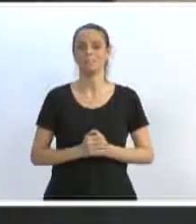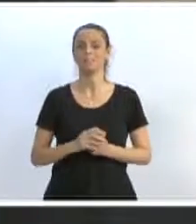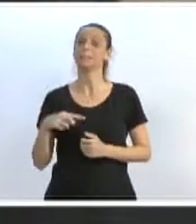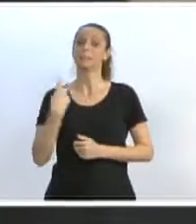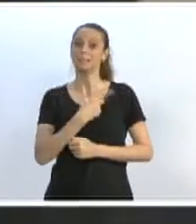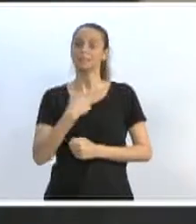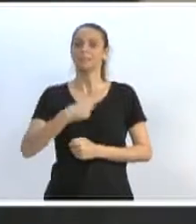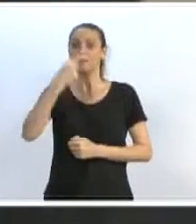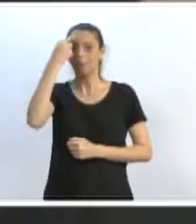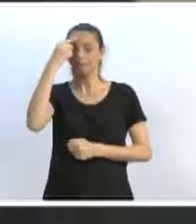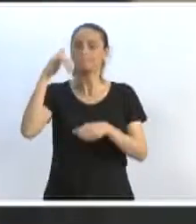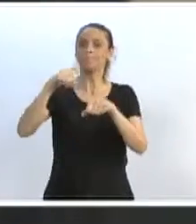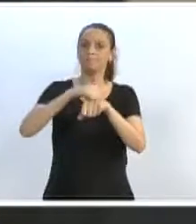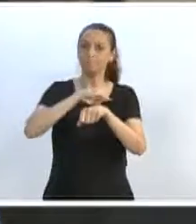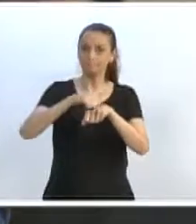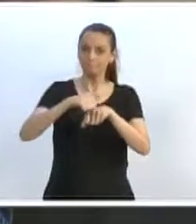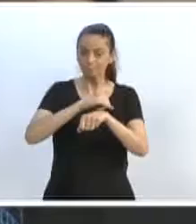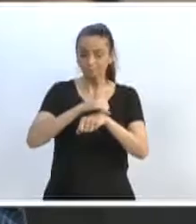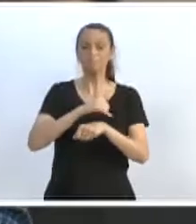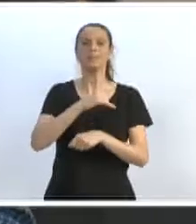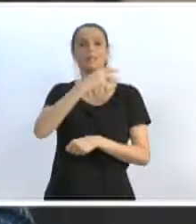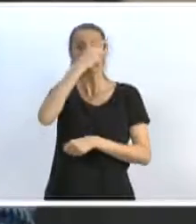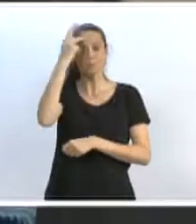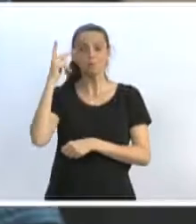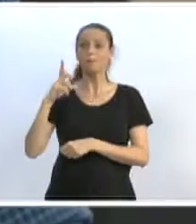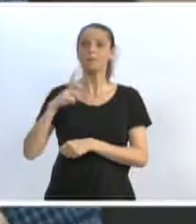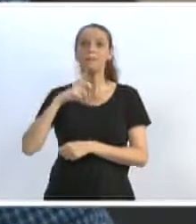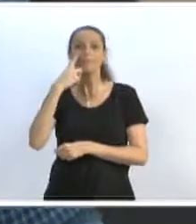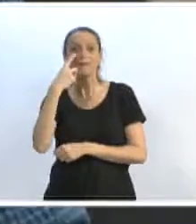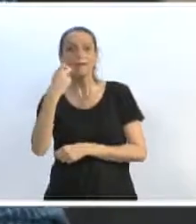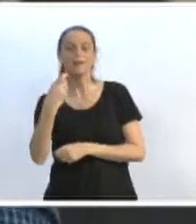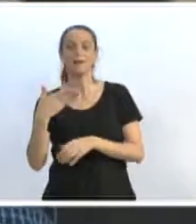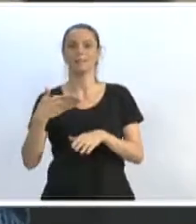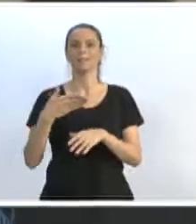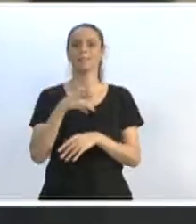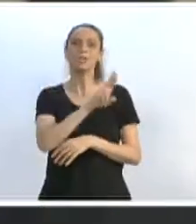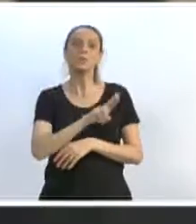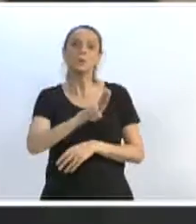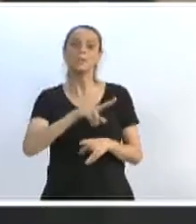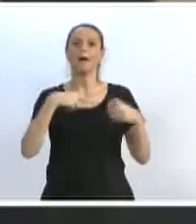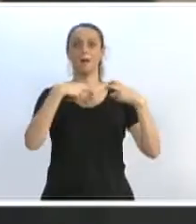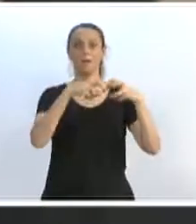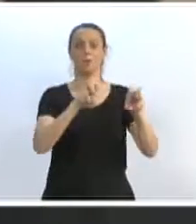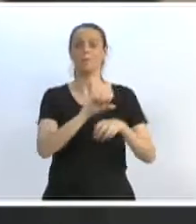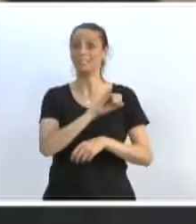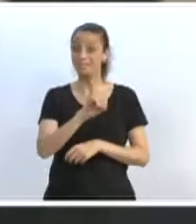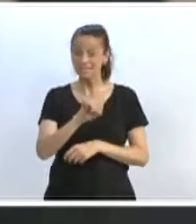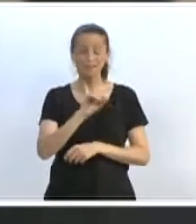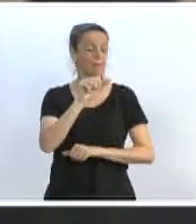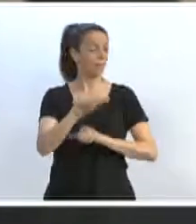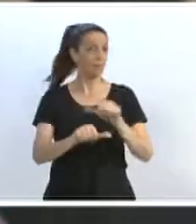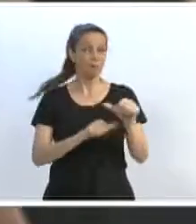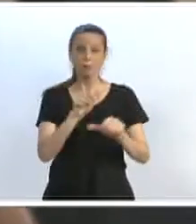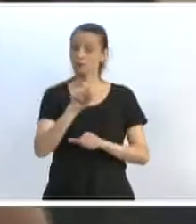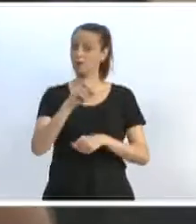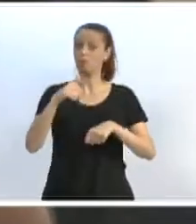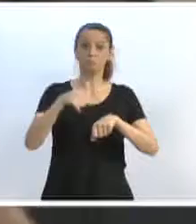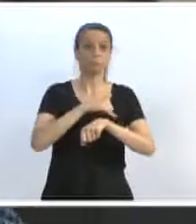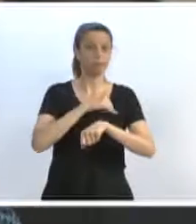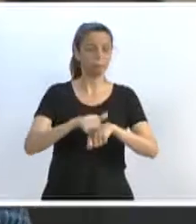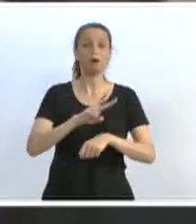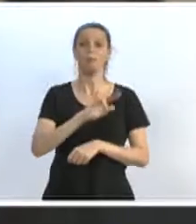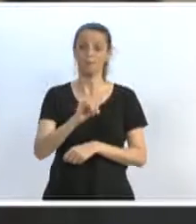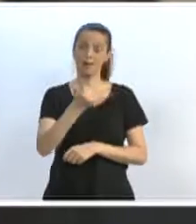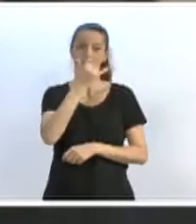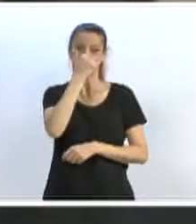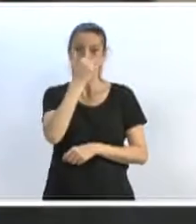usar o transporte coletivo, em pouco tempo a operação da Blumob também já vai estar comprometida. E isso passa pela reabilitação dos